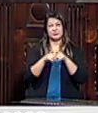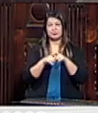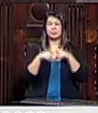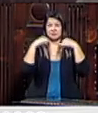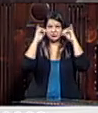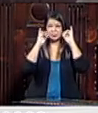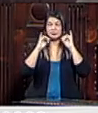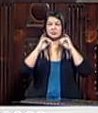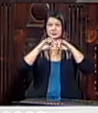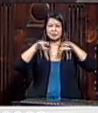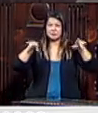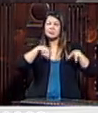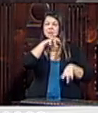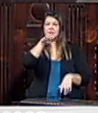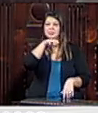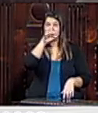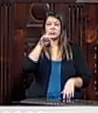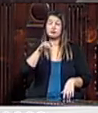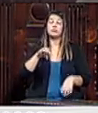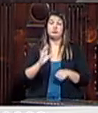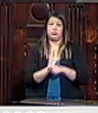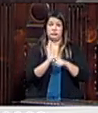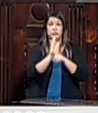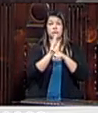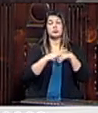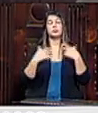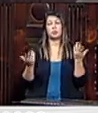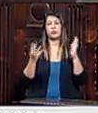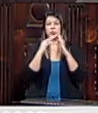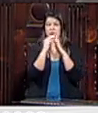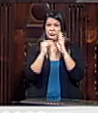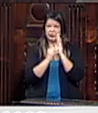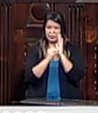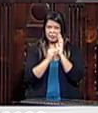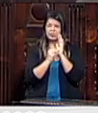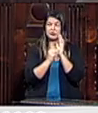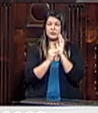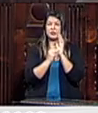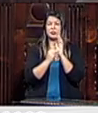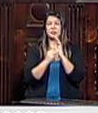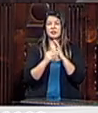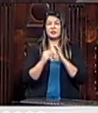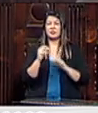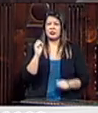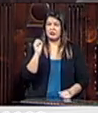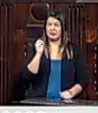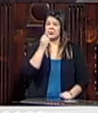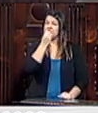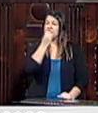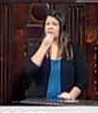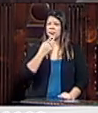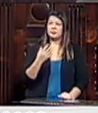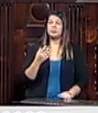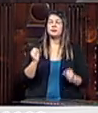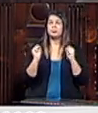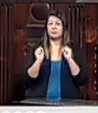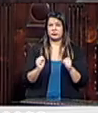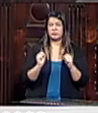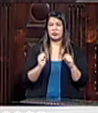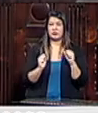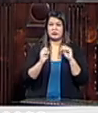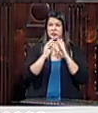costeira. Então, eu fiz uma emenda, deputado Bolsonaro, que simplesmente coloca